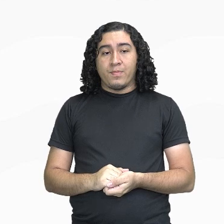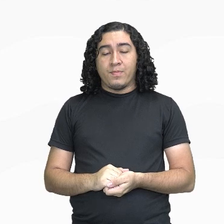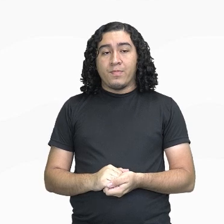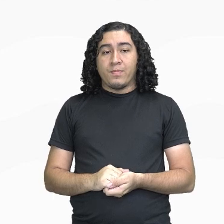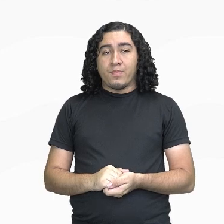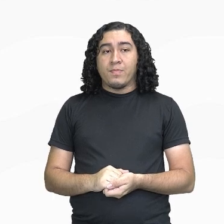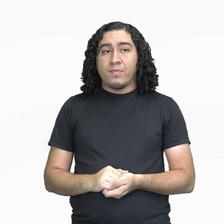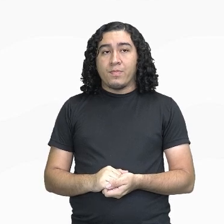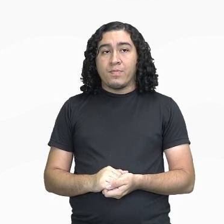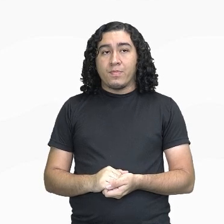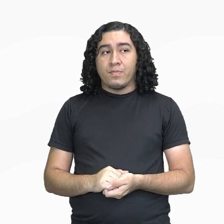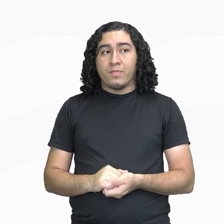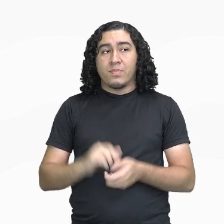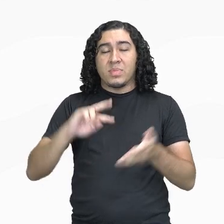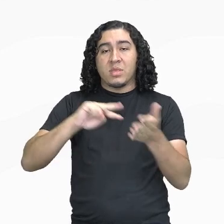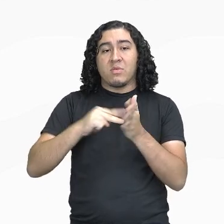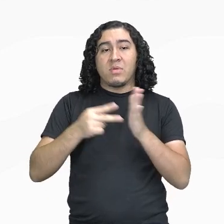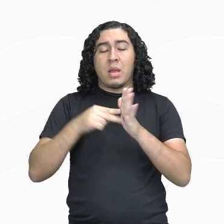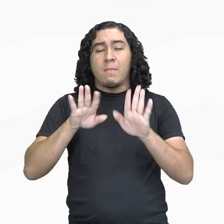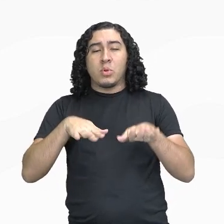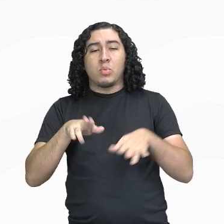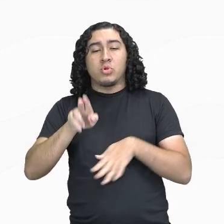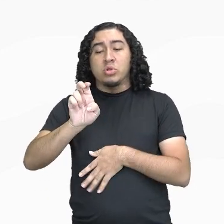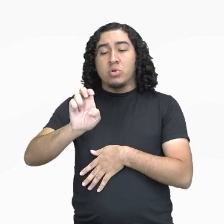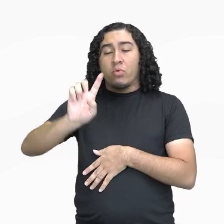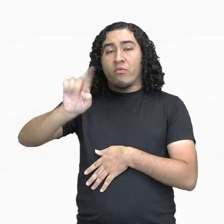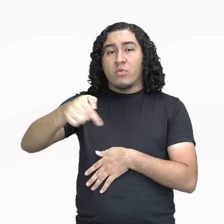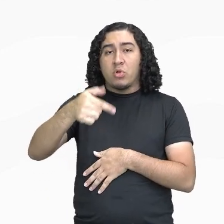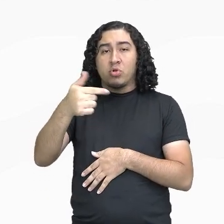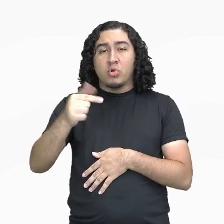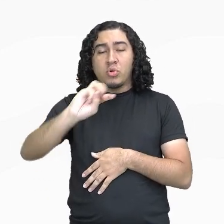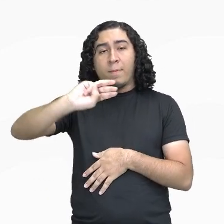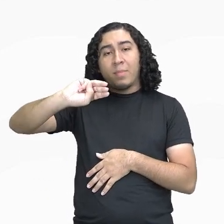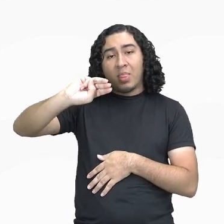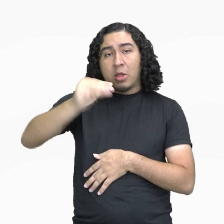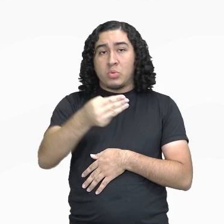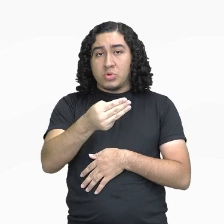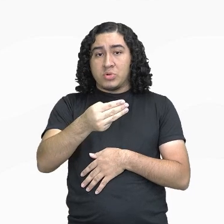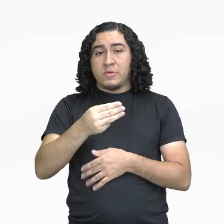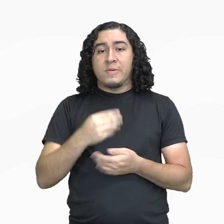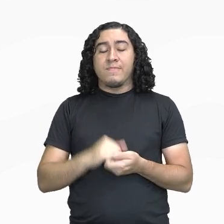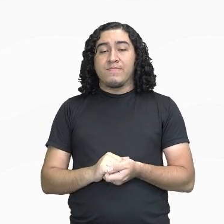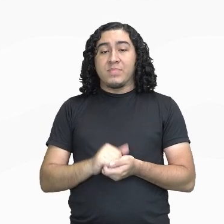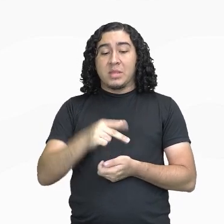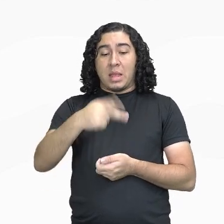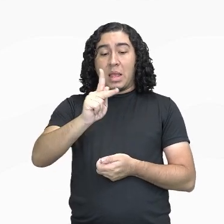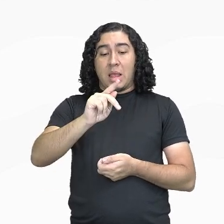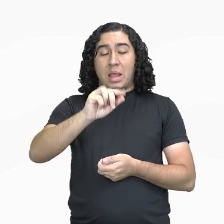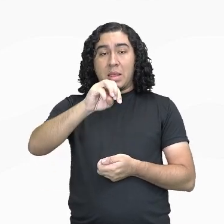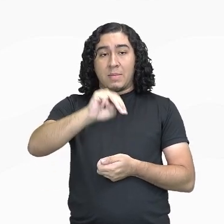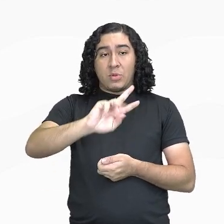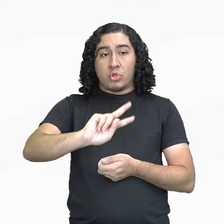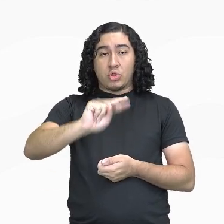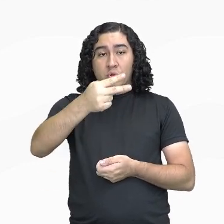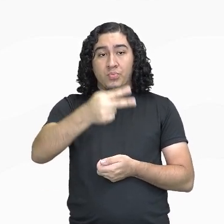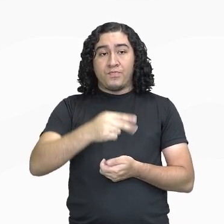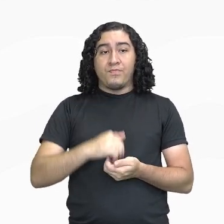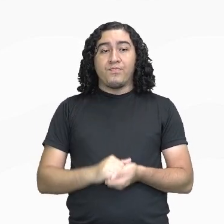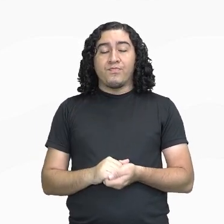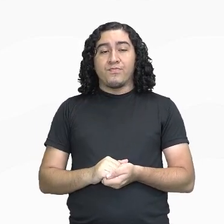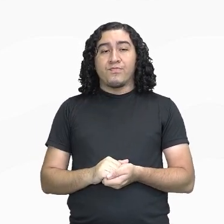Isso significa que são 5,2 milhões de quilômetros quadrados. Mais uma cartela para vocês observarem